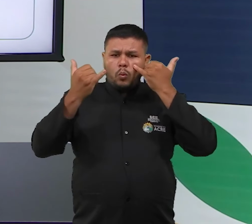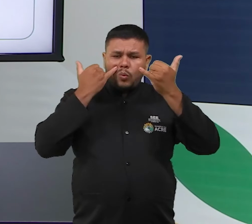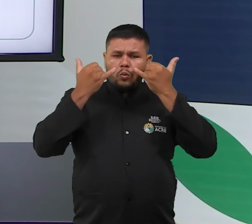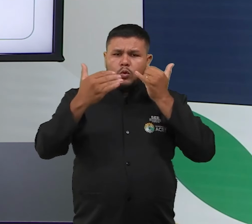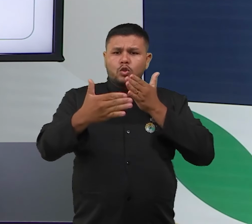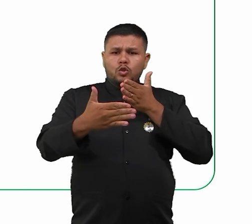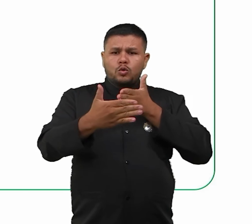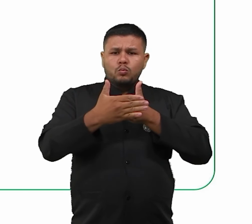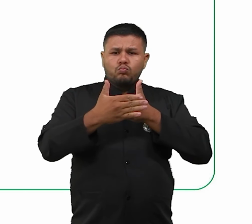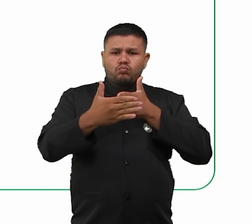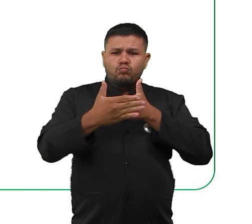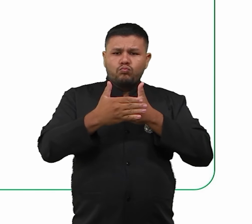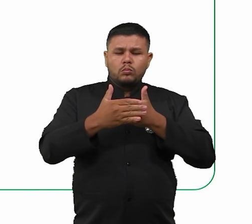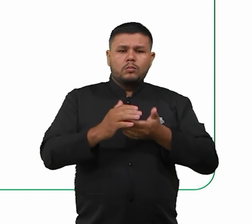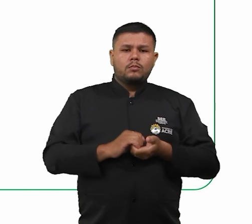delimitar.